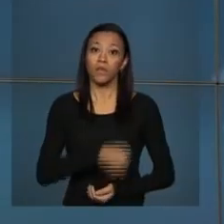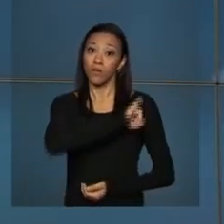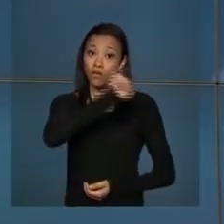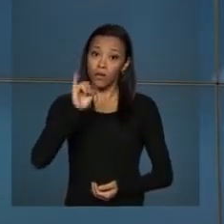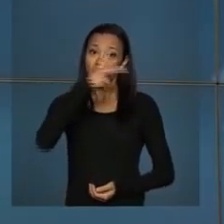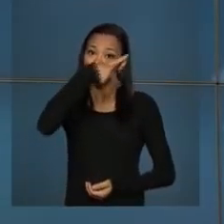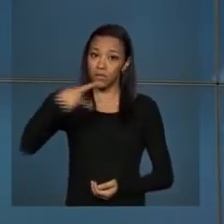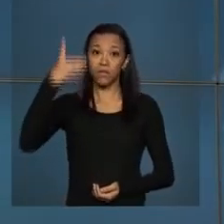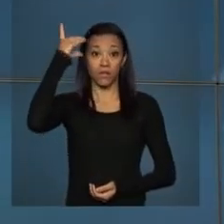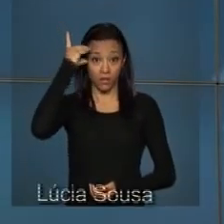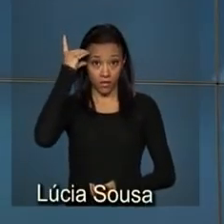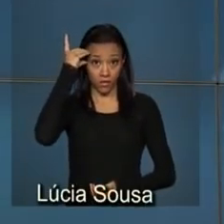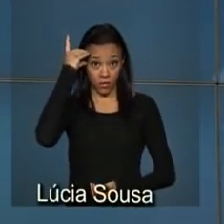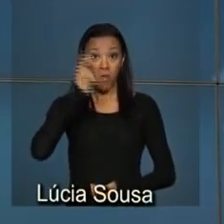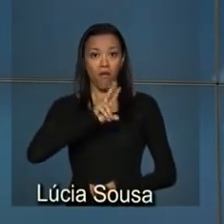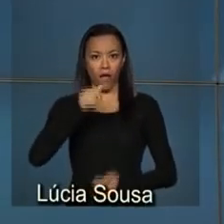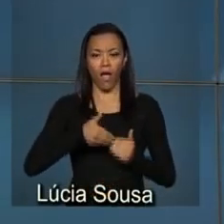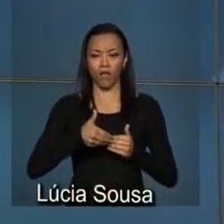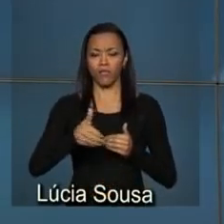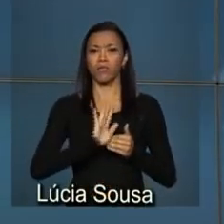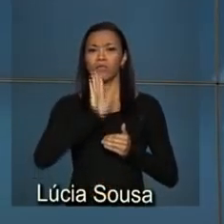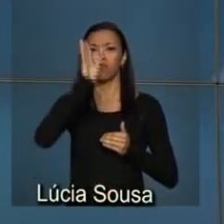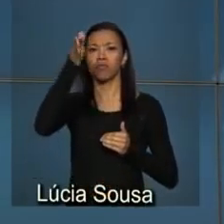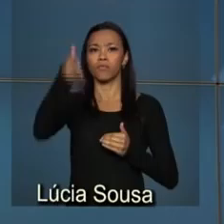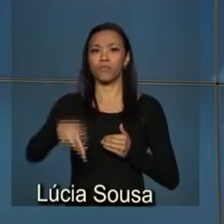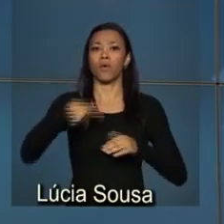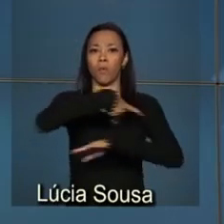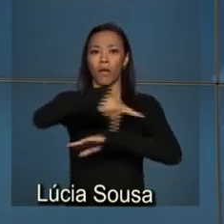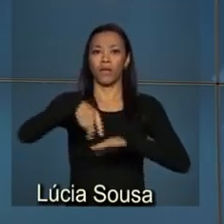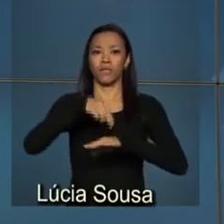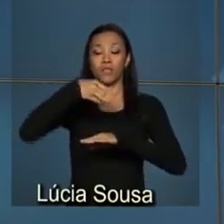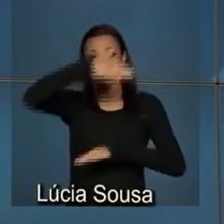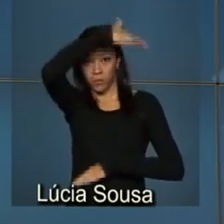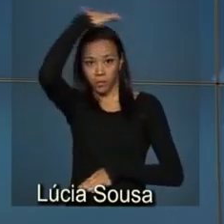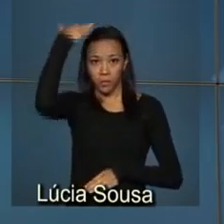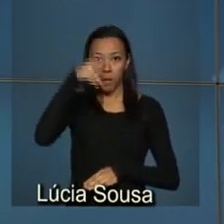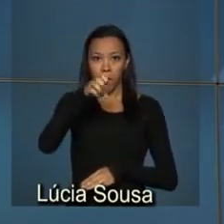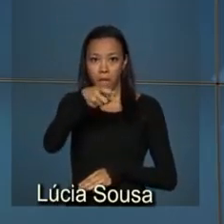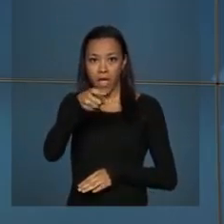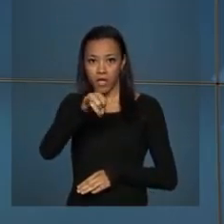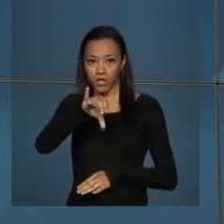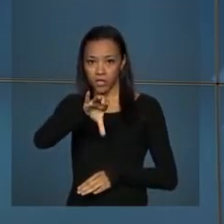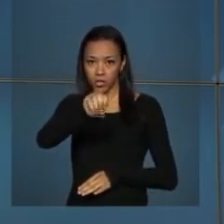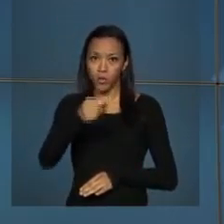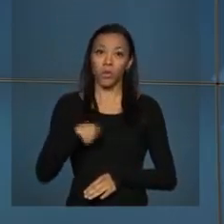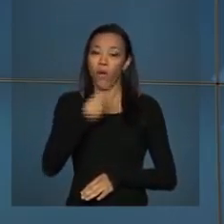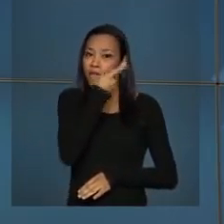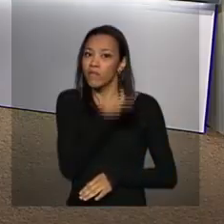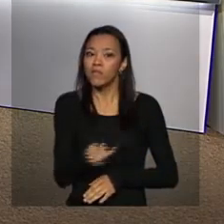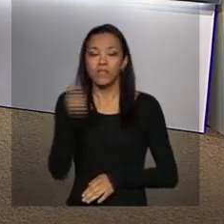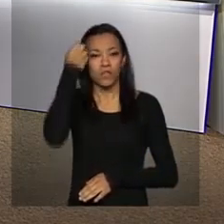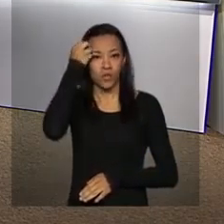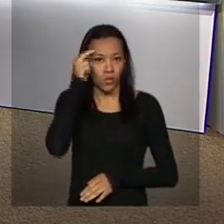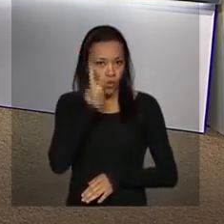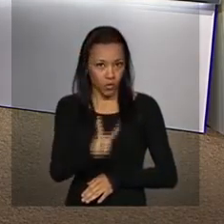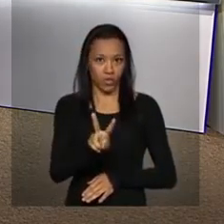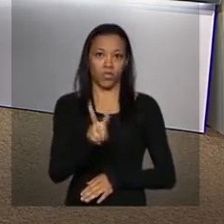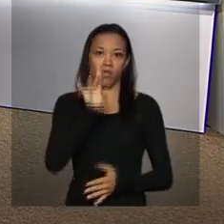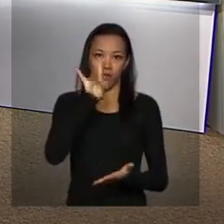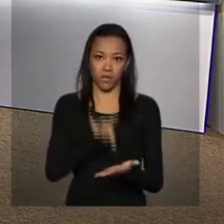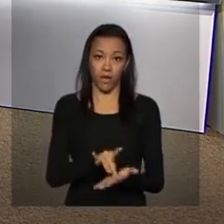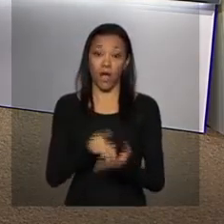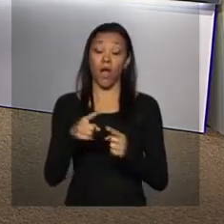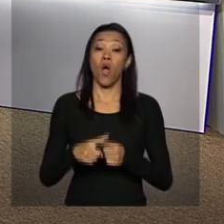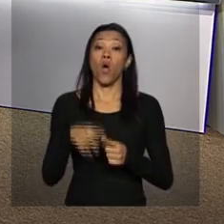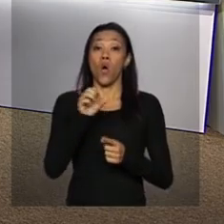Olá, a presidenta Dilma Rousseff vai para o México na próxima segunda-feira para uma visita oficial de 2 dias. O